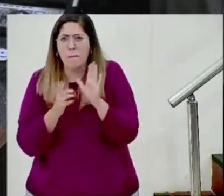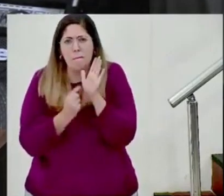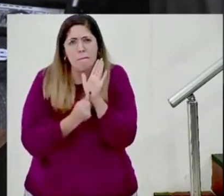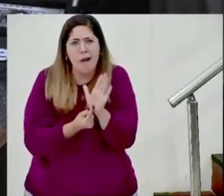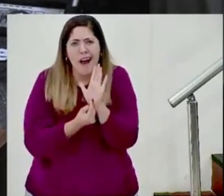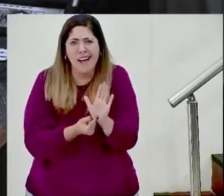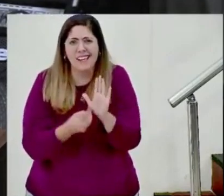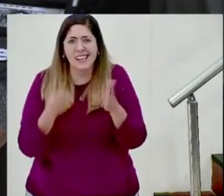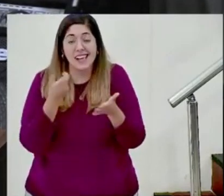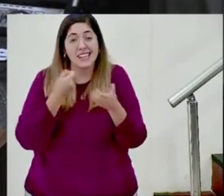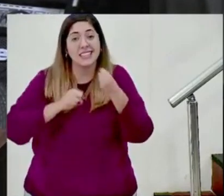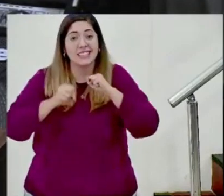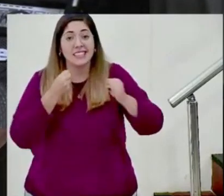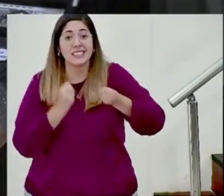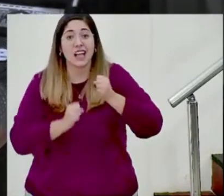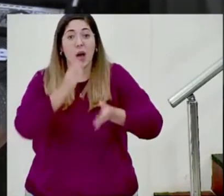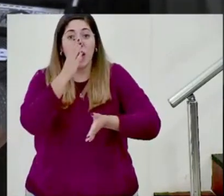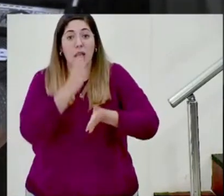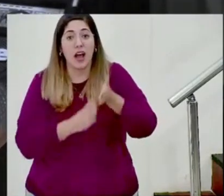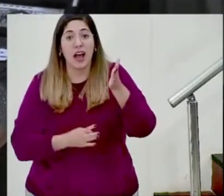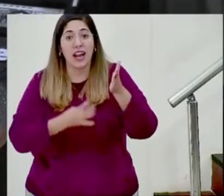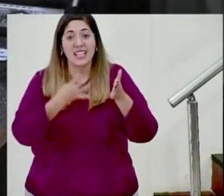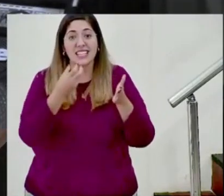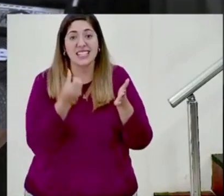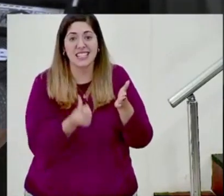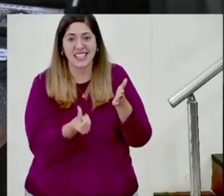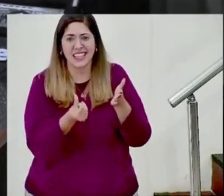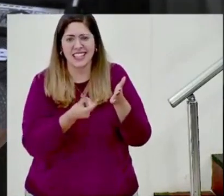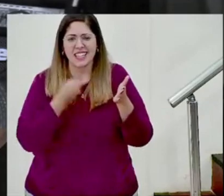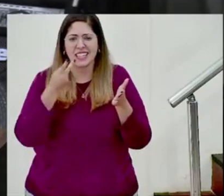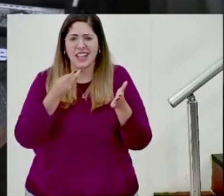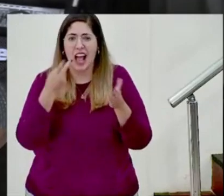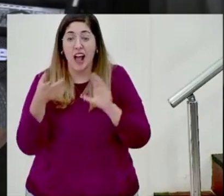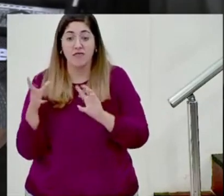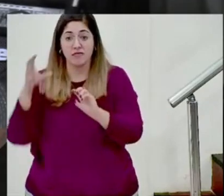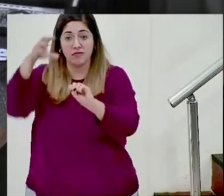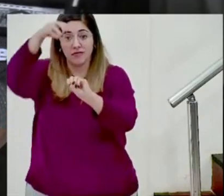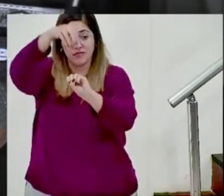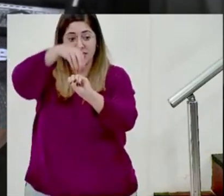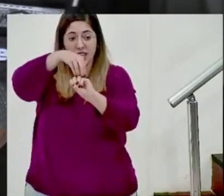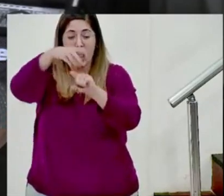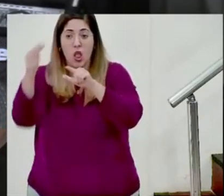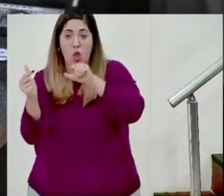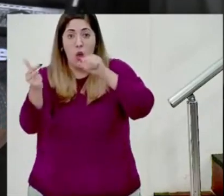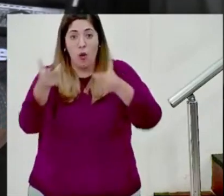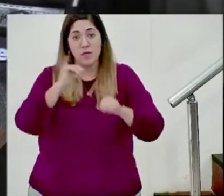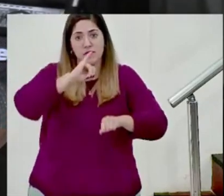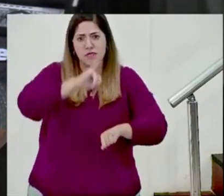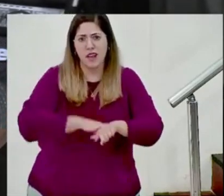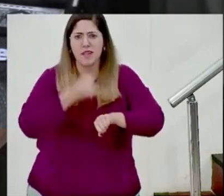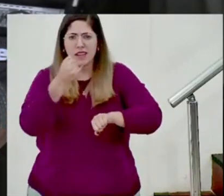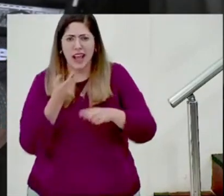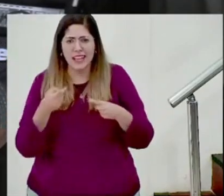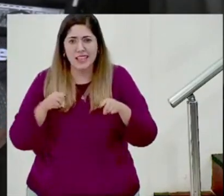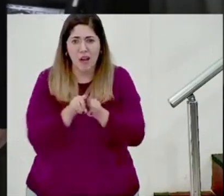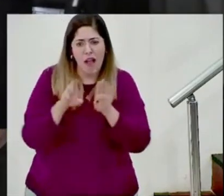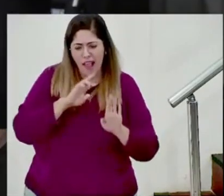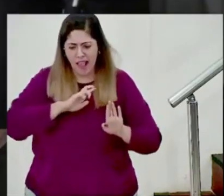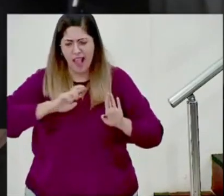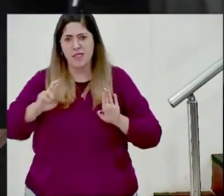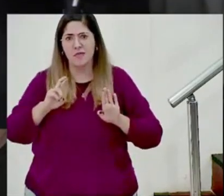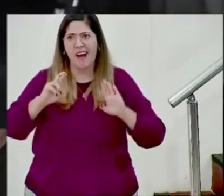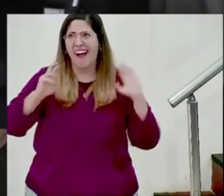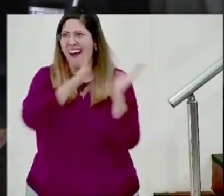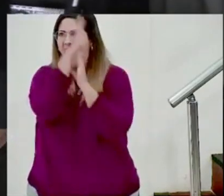foi produzido na época do assalto de Senaqueribe a Jerusalém, e foi então uma resposta de